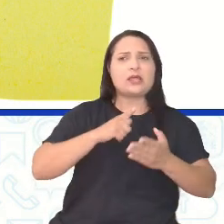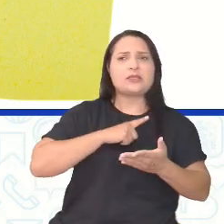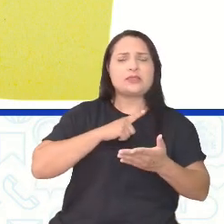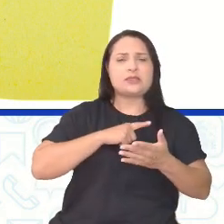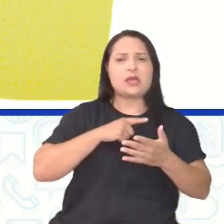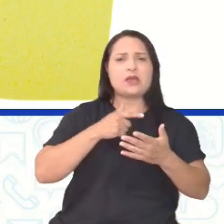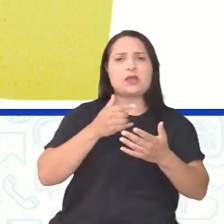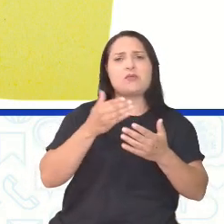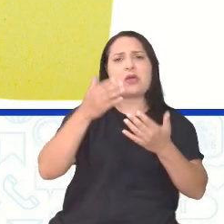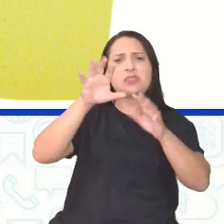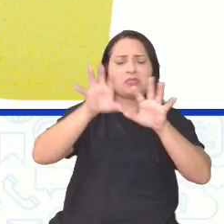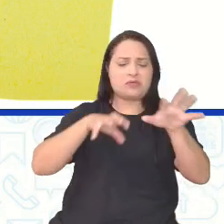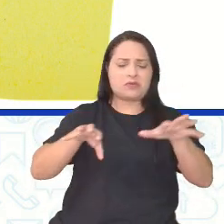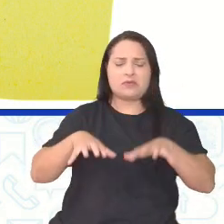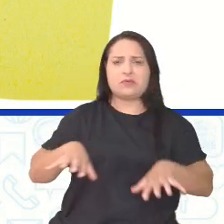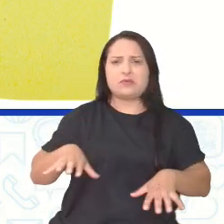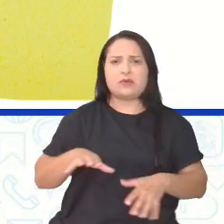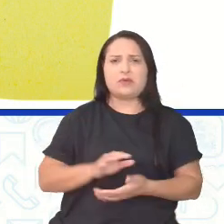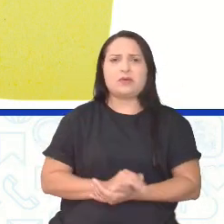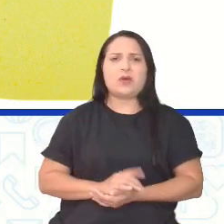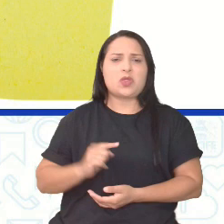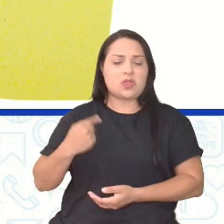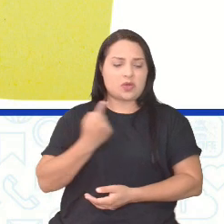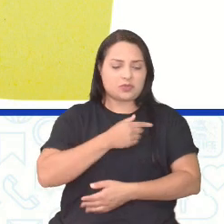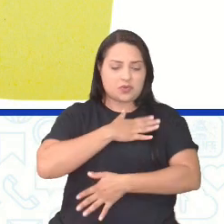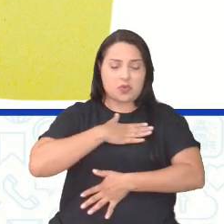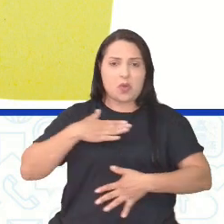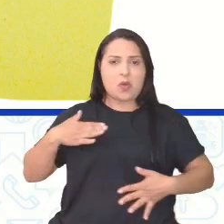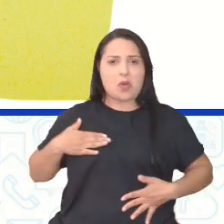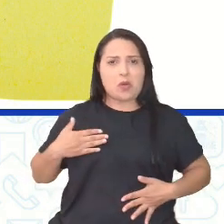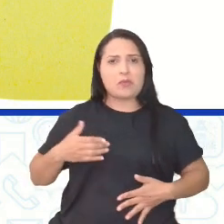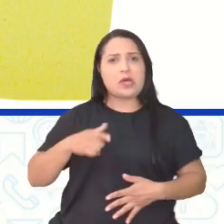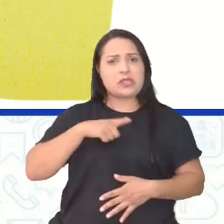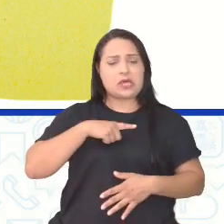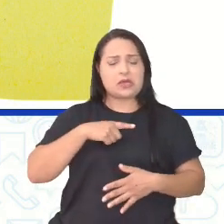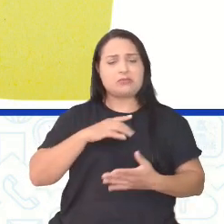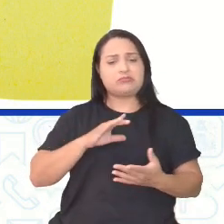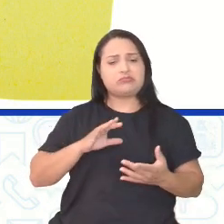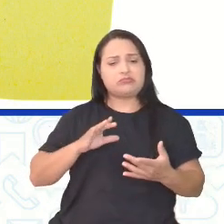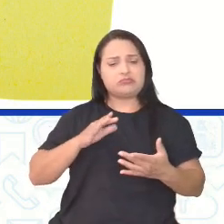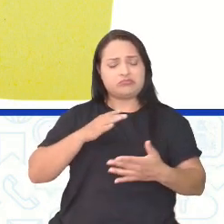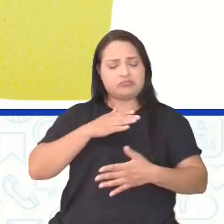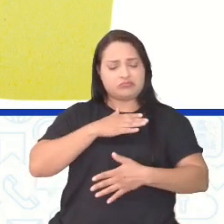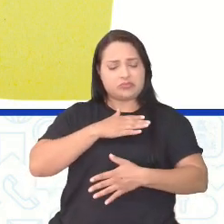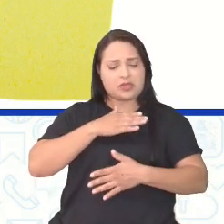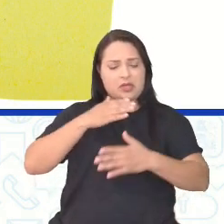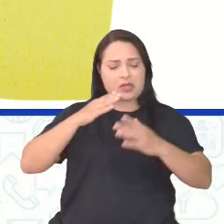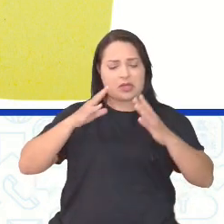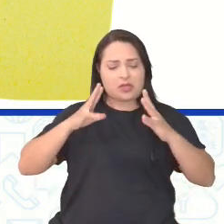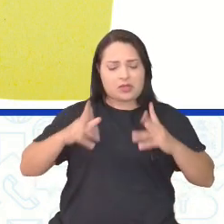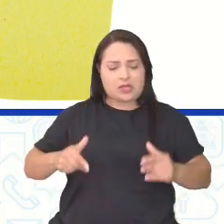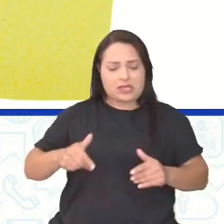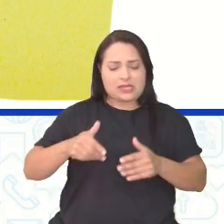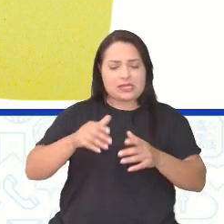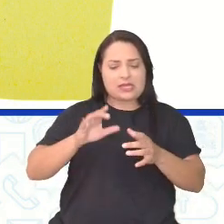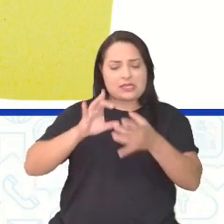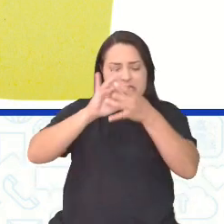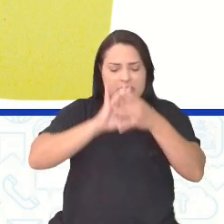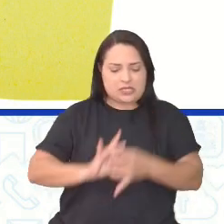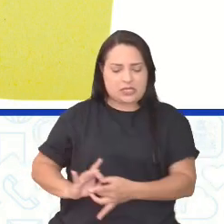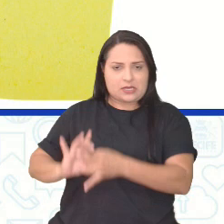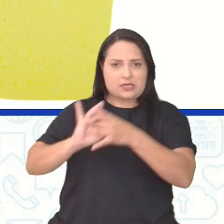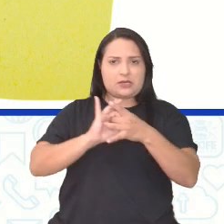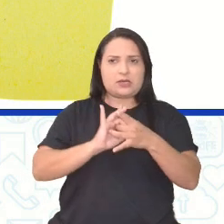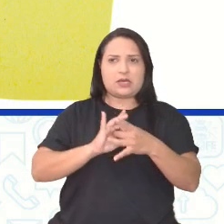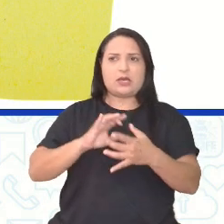subdivisão. E aí, nosso corpo é completo, ele é integrado. Por uma questão de estudo, aparecem, não é, esses